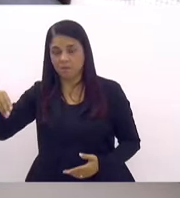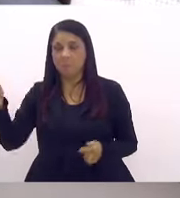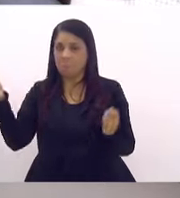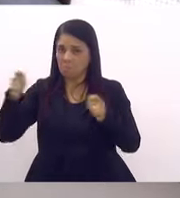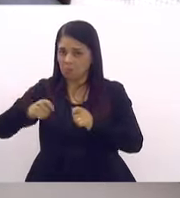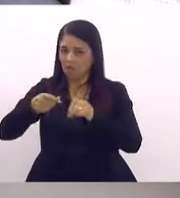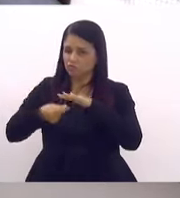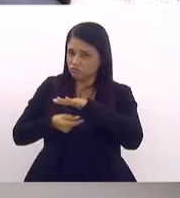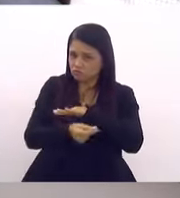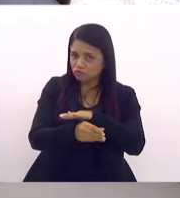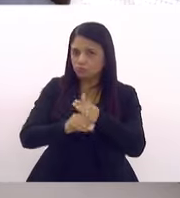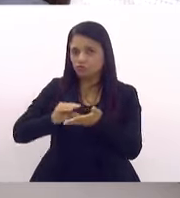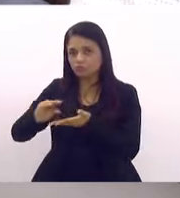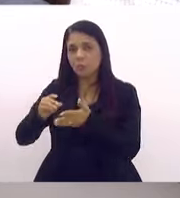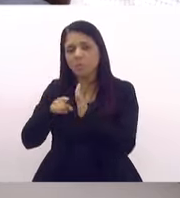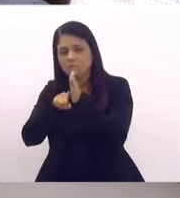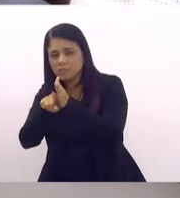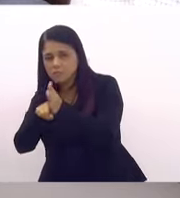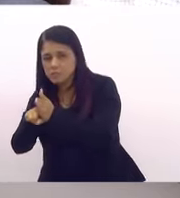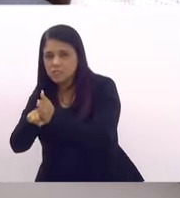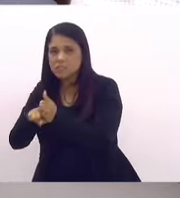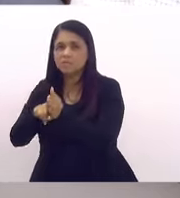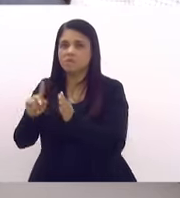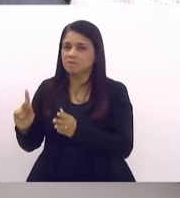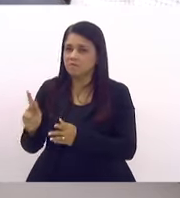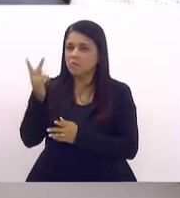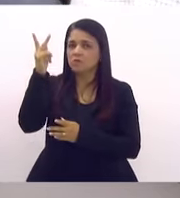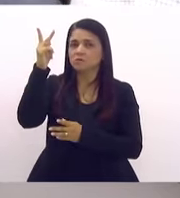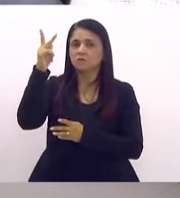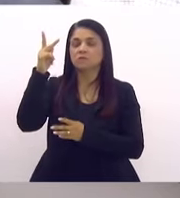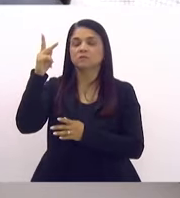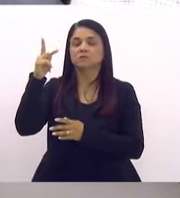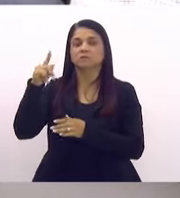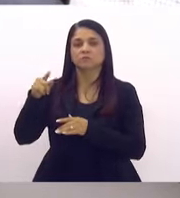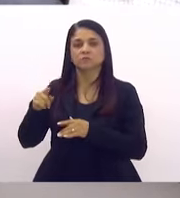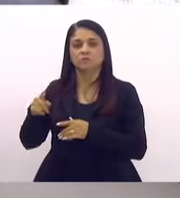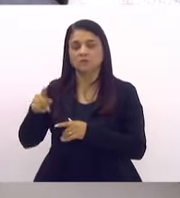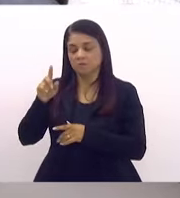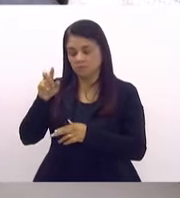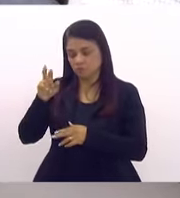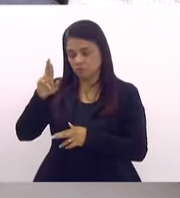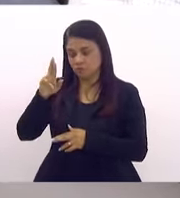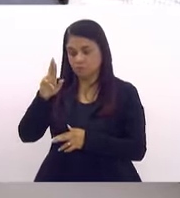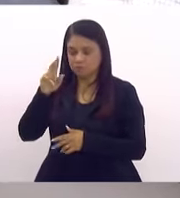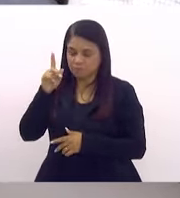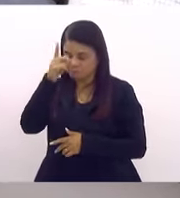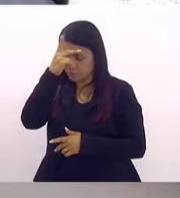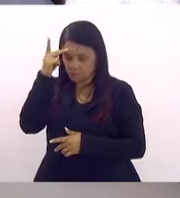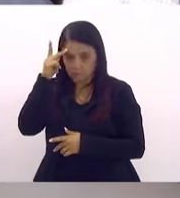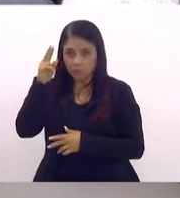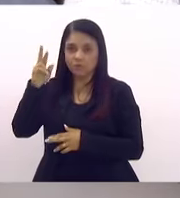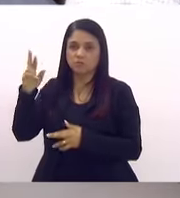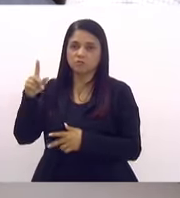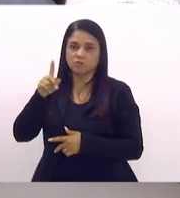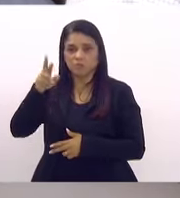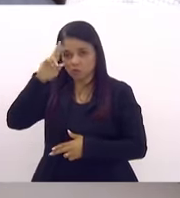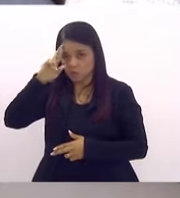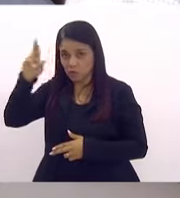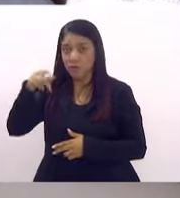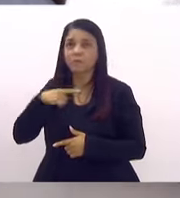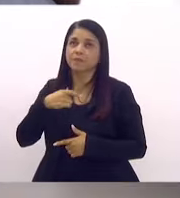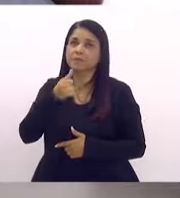para pesquisa, para demarcação, para valorizar aqueles proprietários que dizem, olha, eu tenho 100